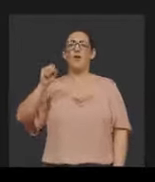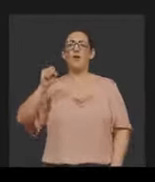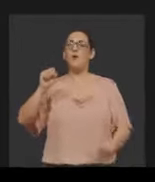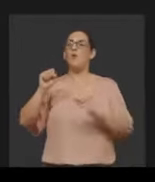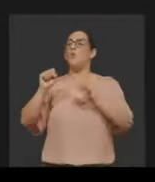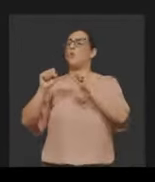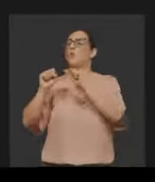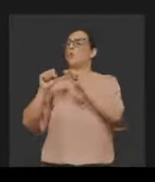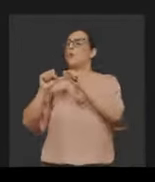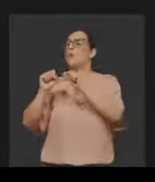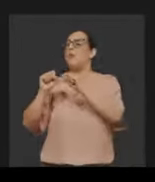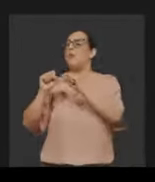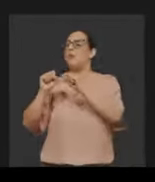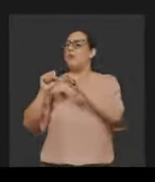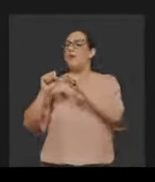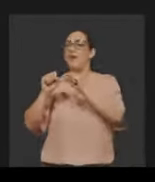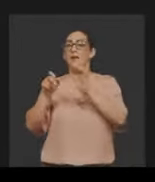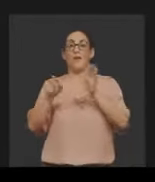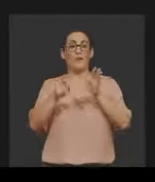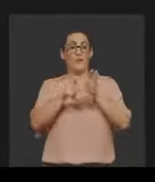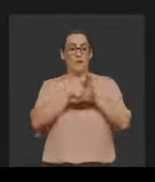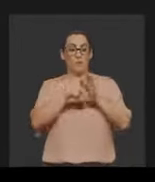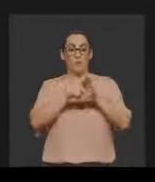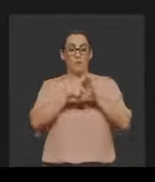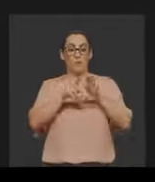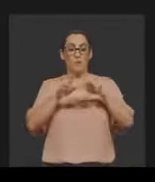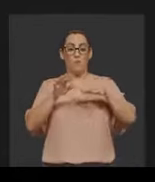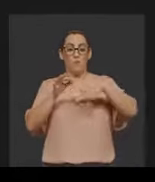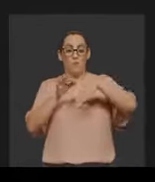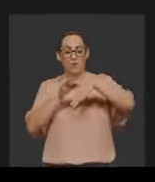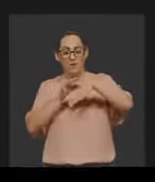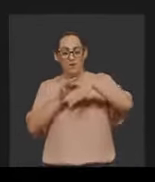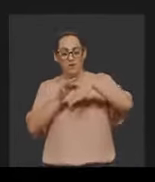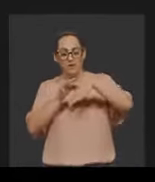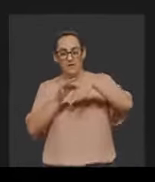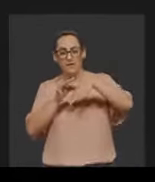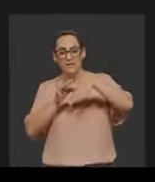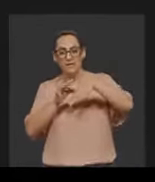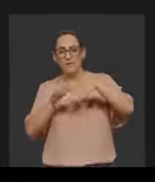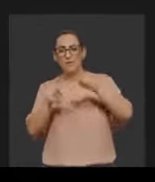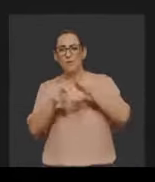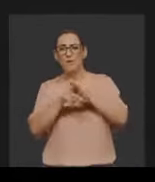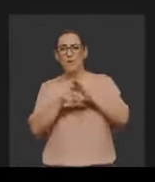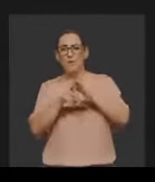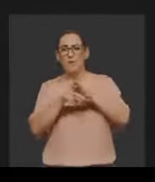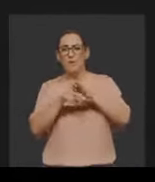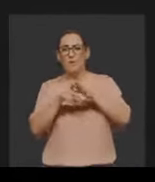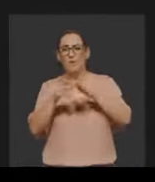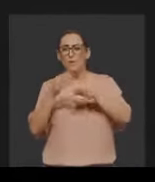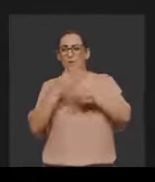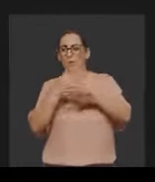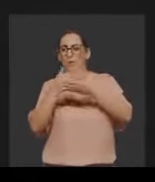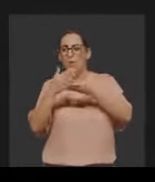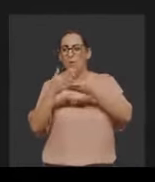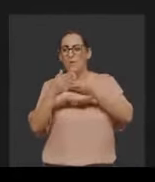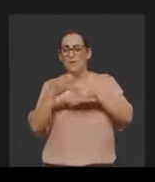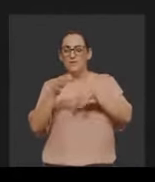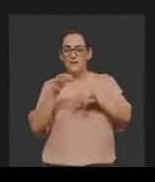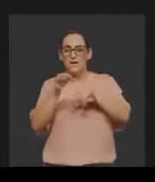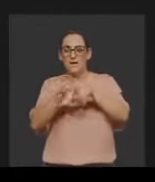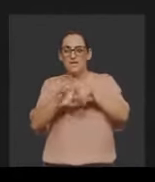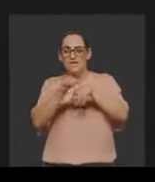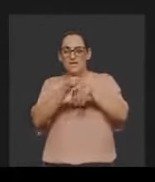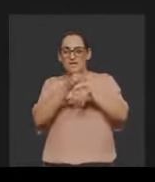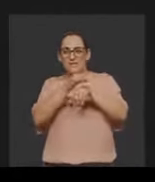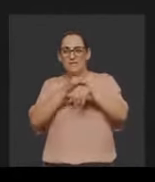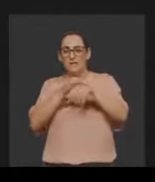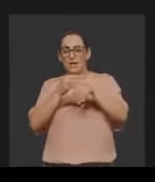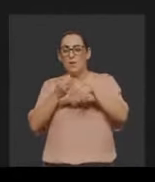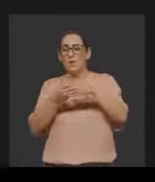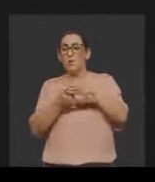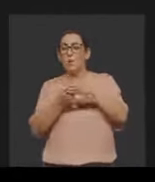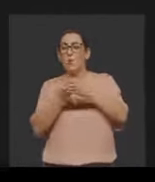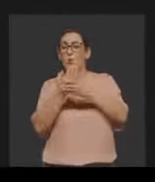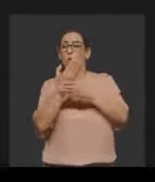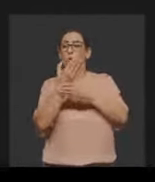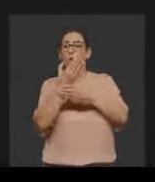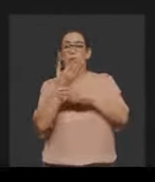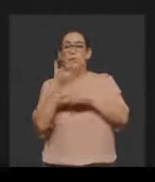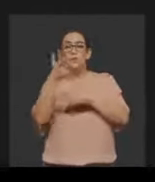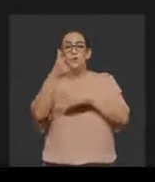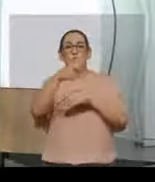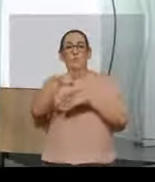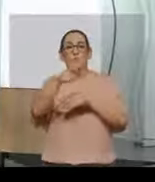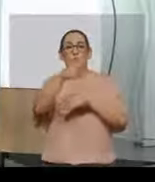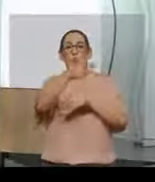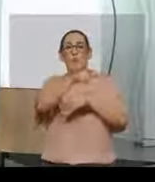ser tecidos, onde vão dar origem, então, tecidos onde essas células vão dar origem a novos